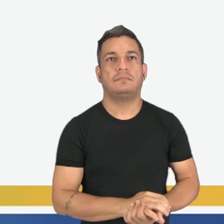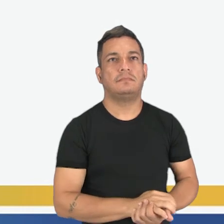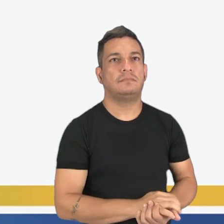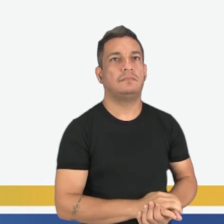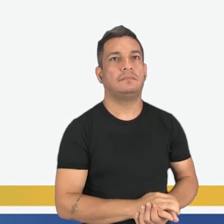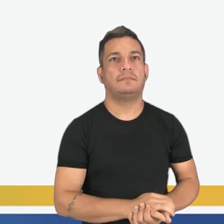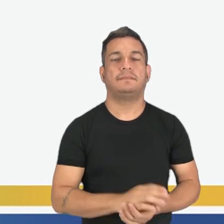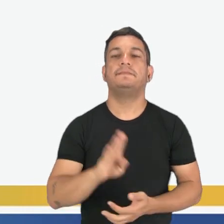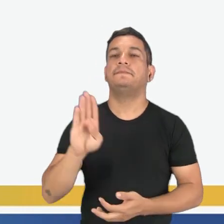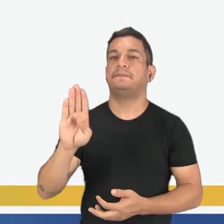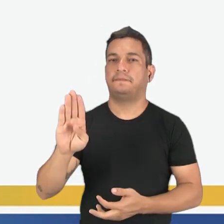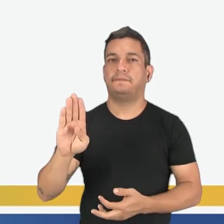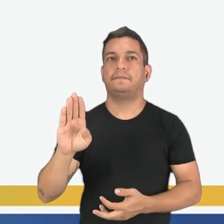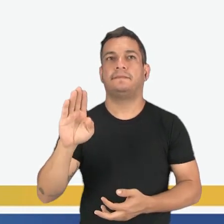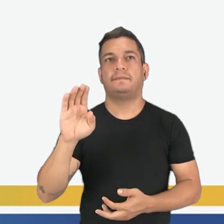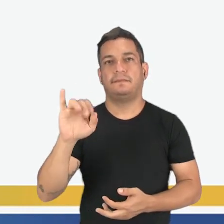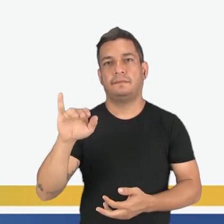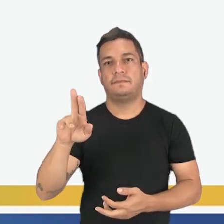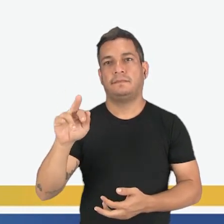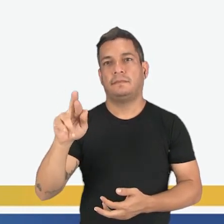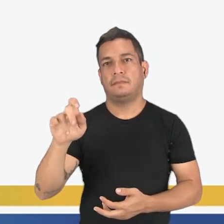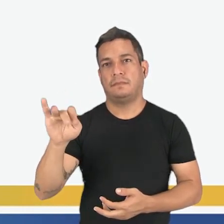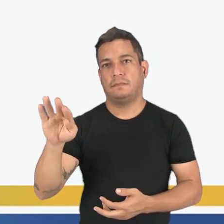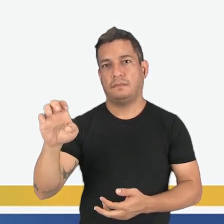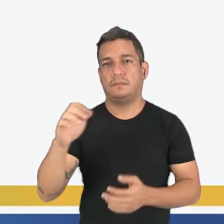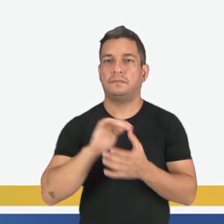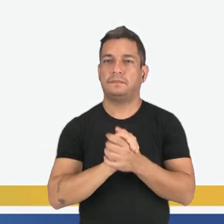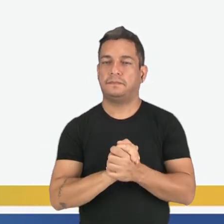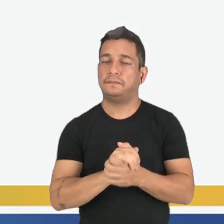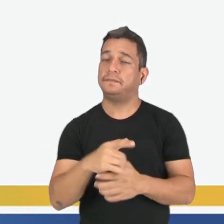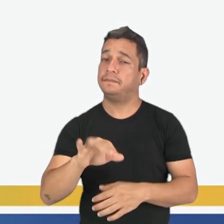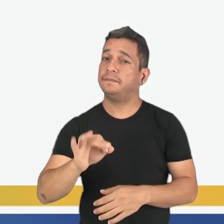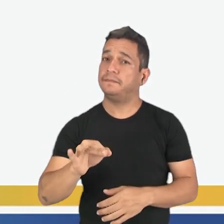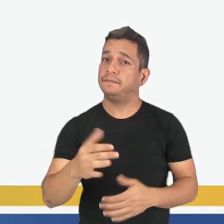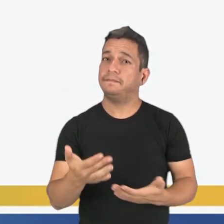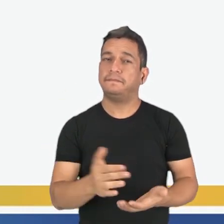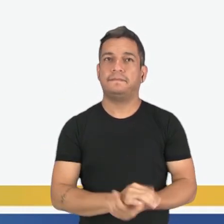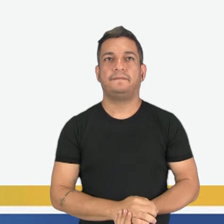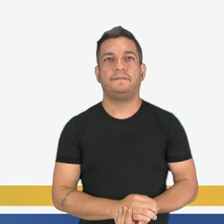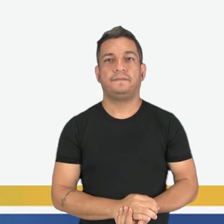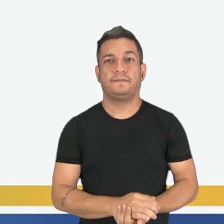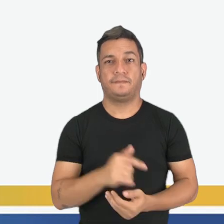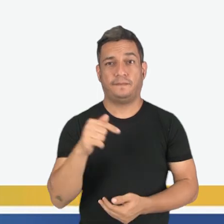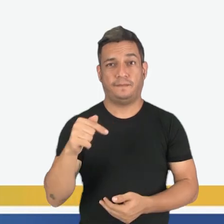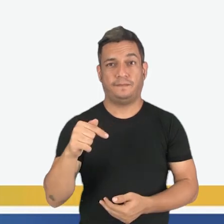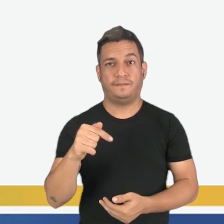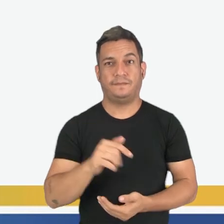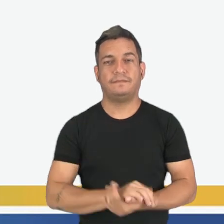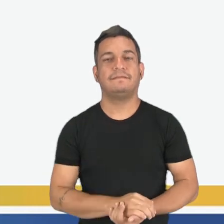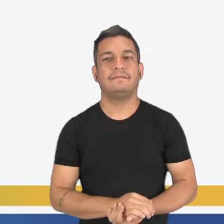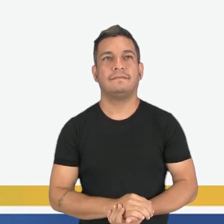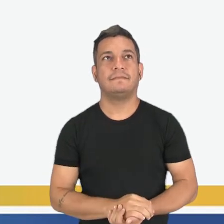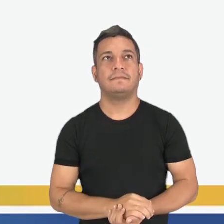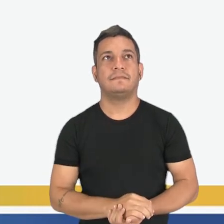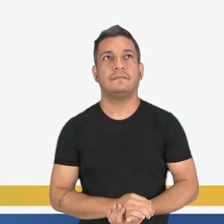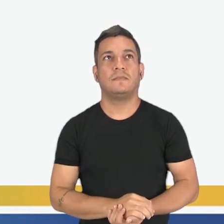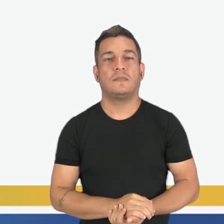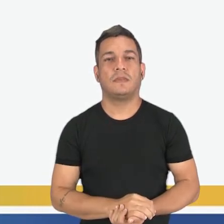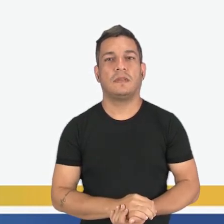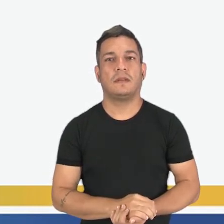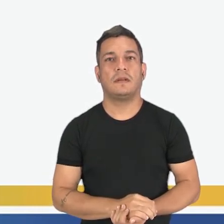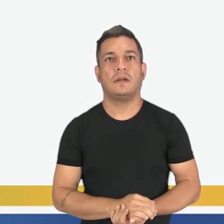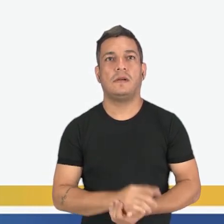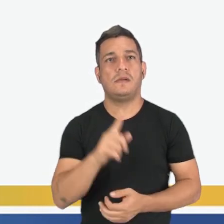peregrino. Muito bem, imigrante. Parabéns para você que acertou. E agora vamos para a nossa questão